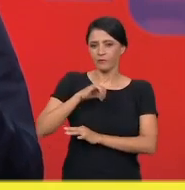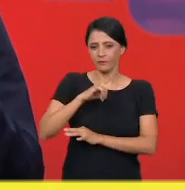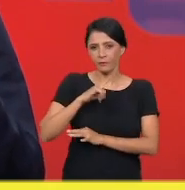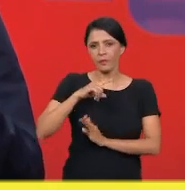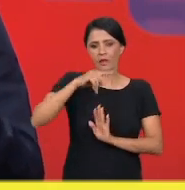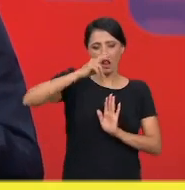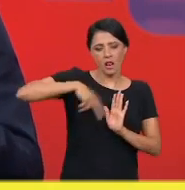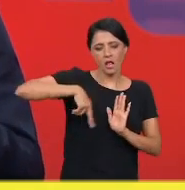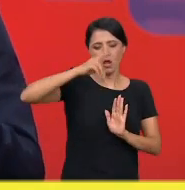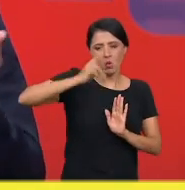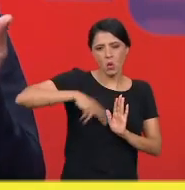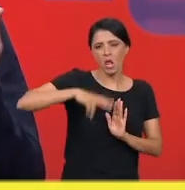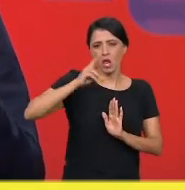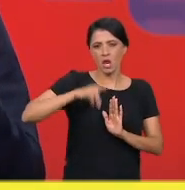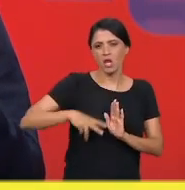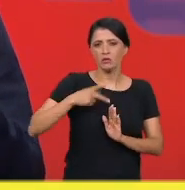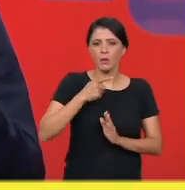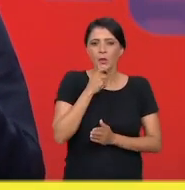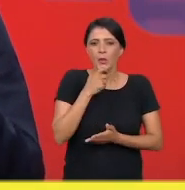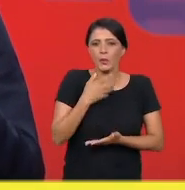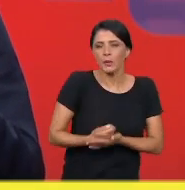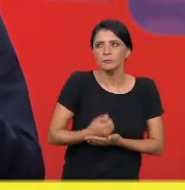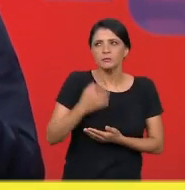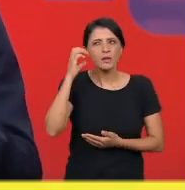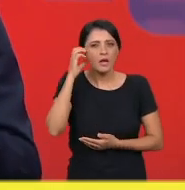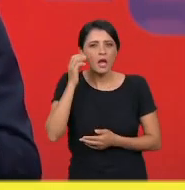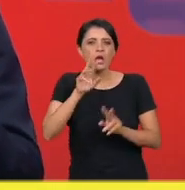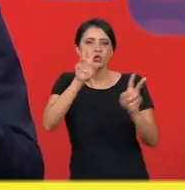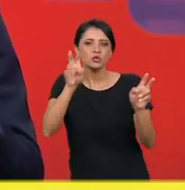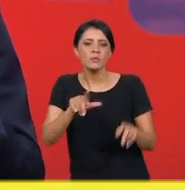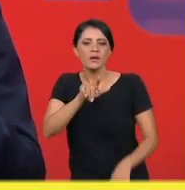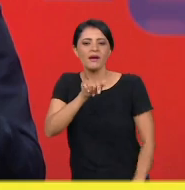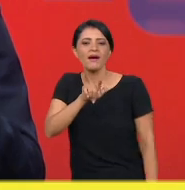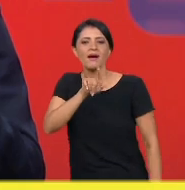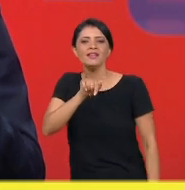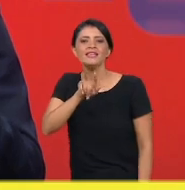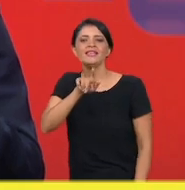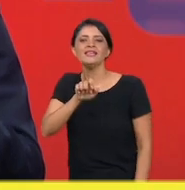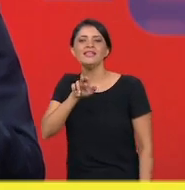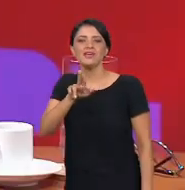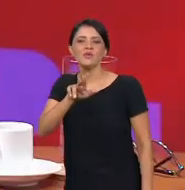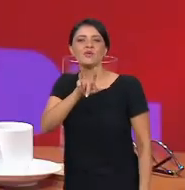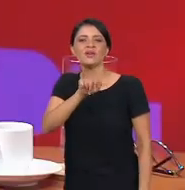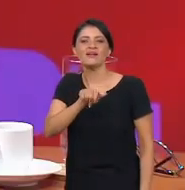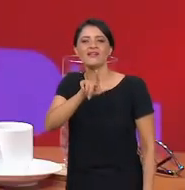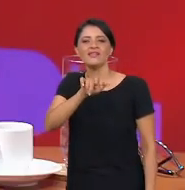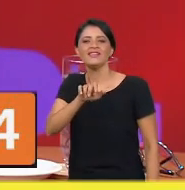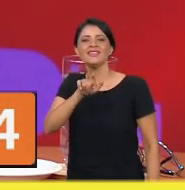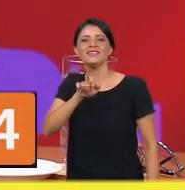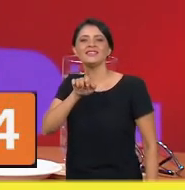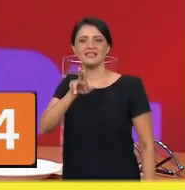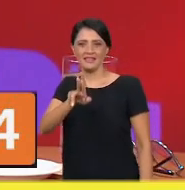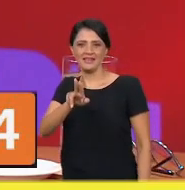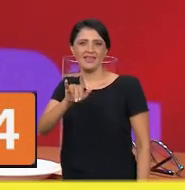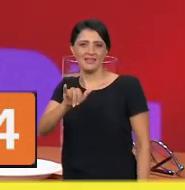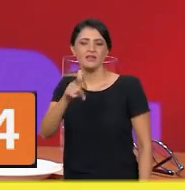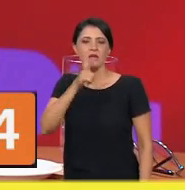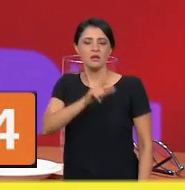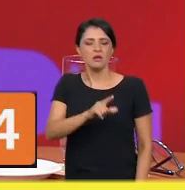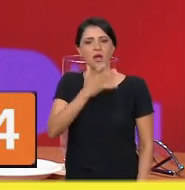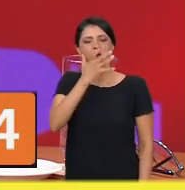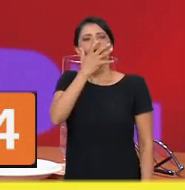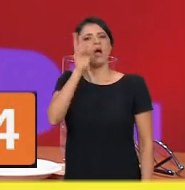lendo muito, ouvindo alguns podcasts esse ano sobre o Galileu Galilei, então fiquei muito interessado também na história dele. E era impressionante como